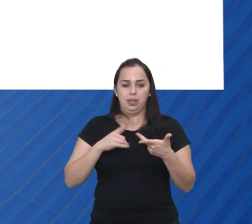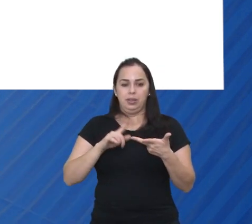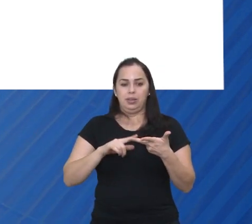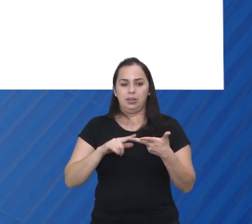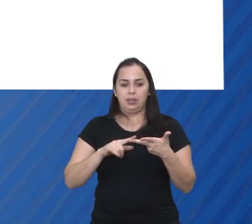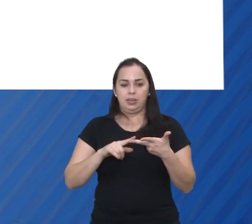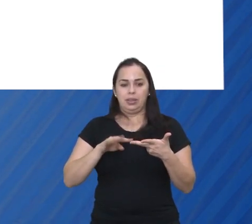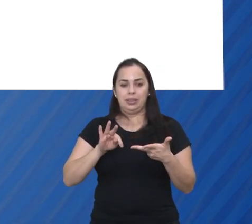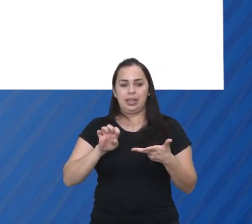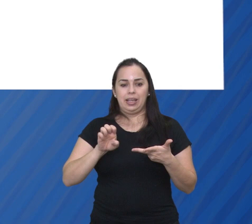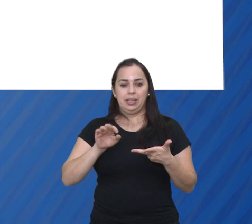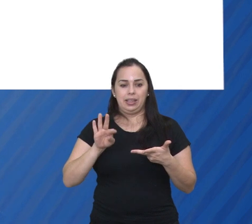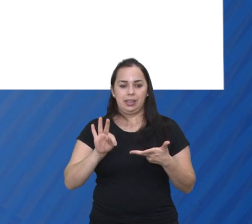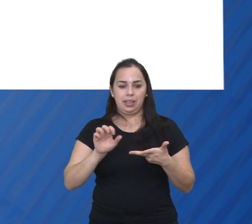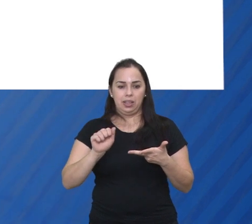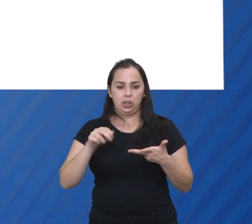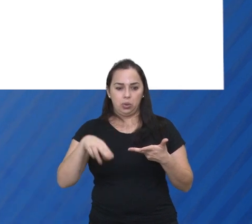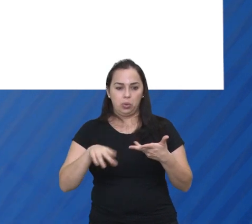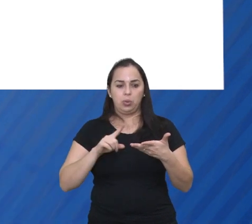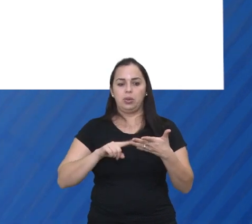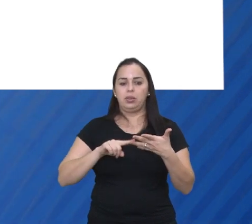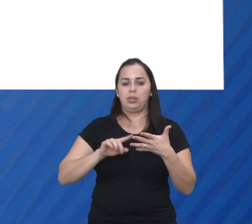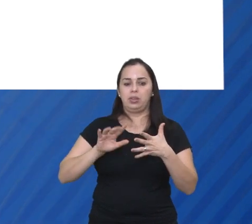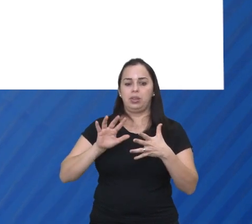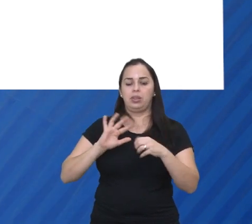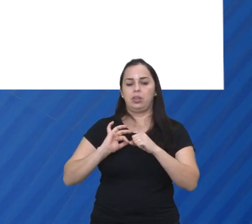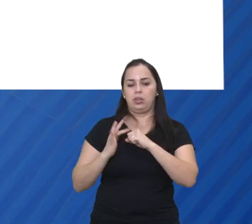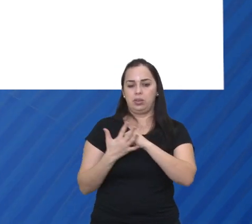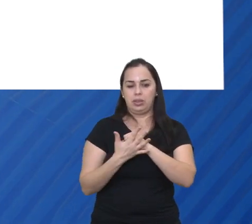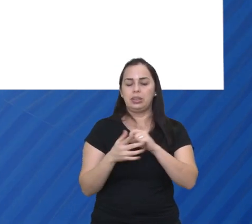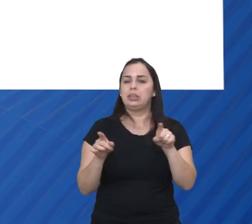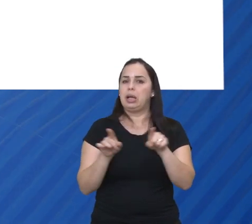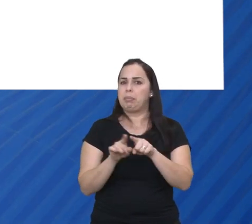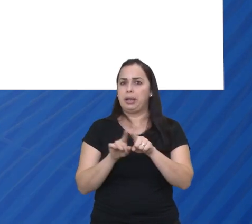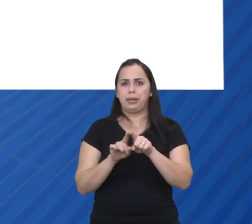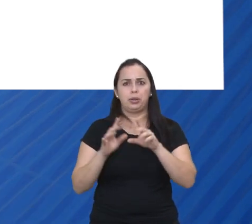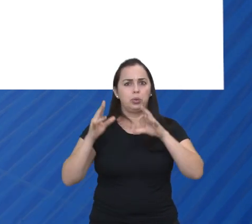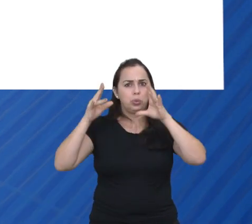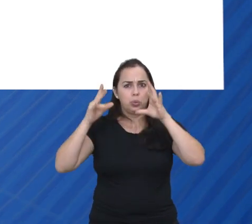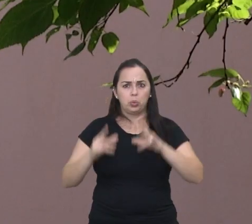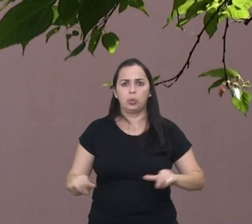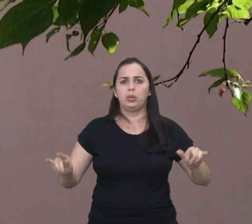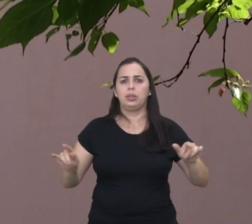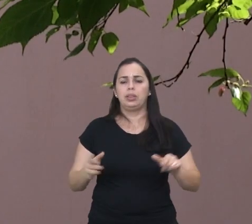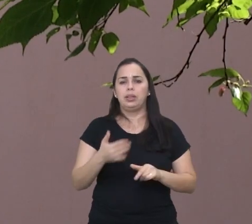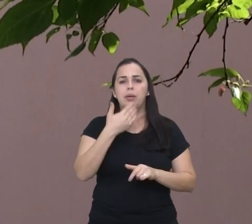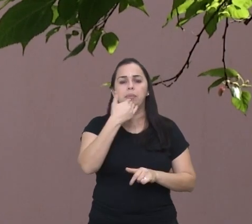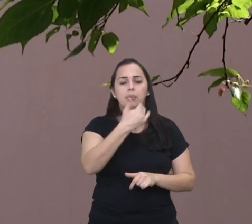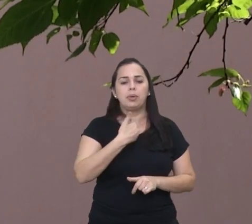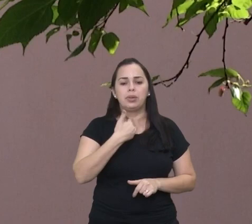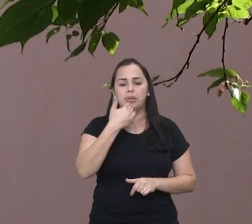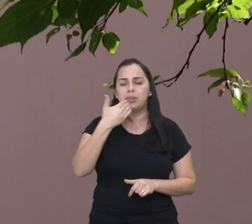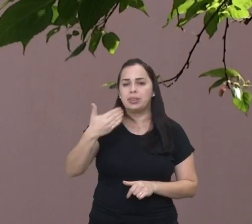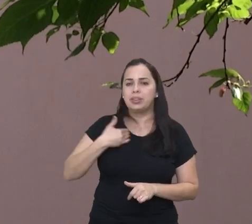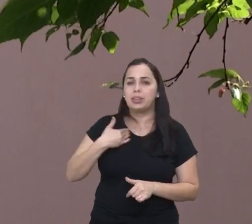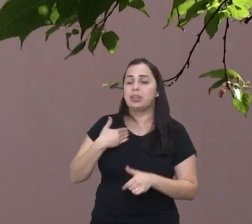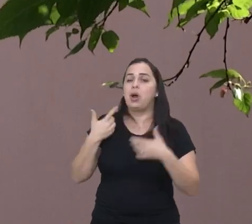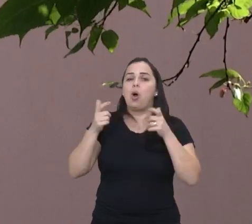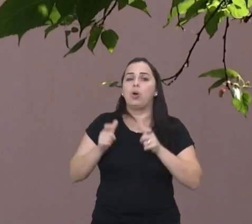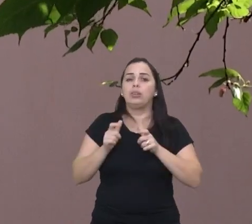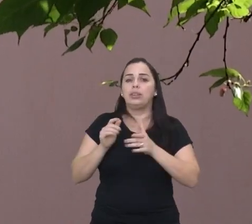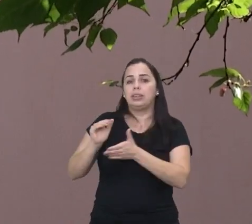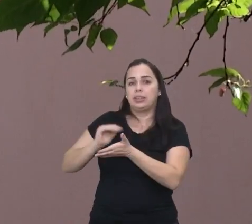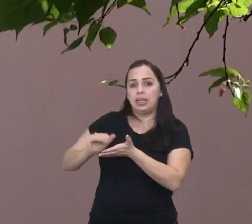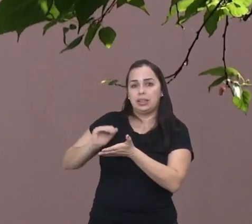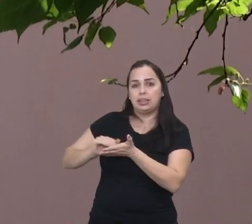pneumonia, tétano, Covid-19, incluindo todas as doses de reforço. As solicitações poderão ser feitas na